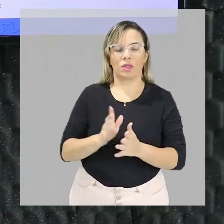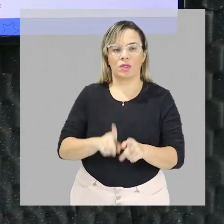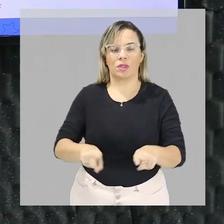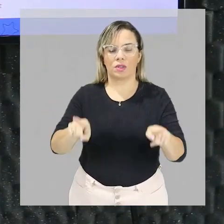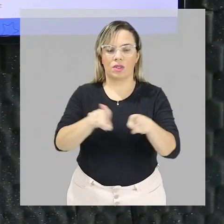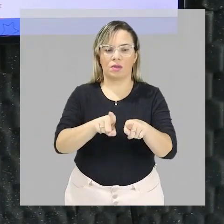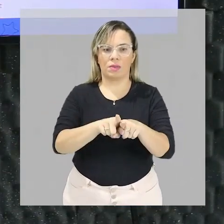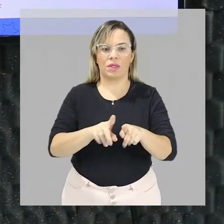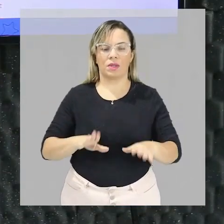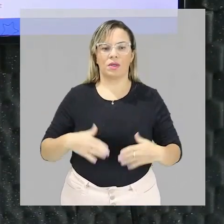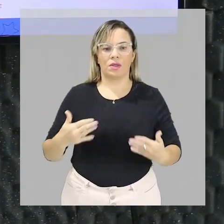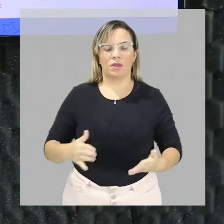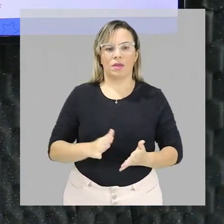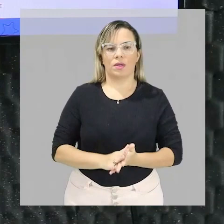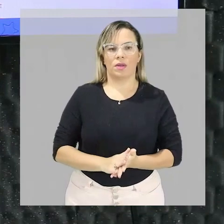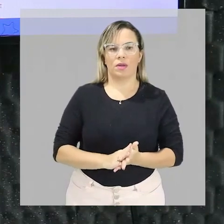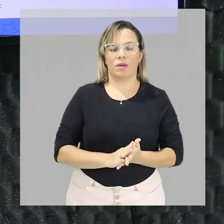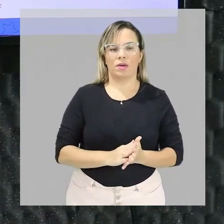de